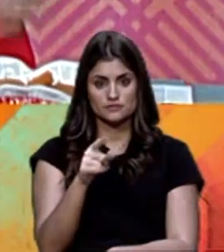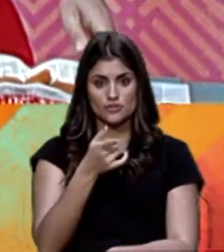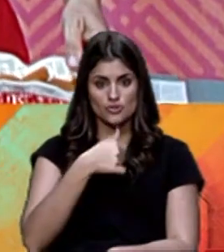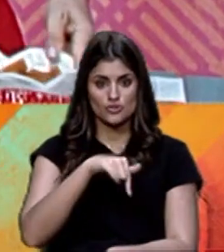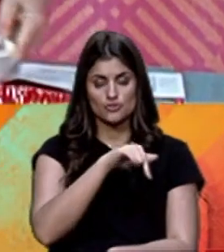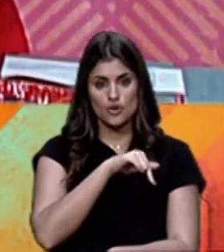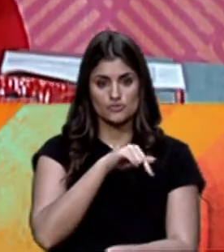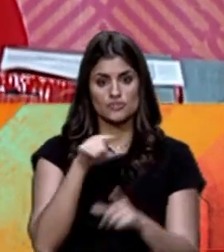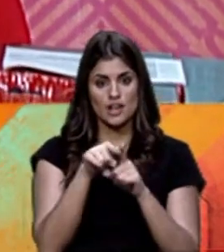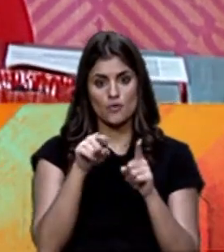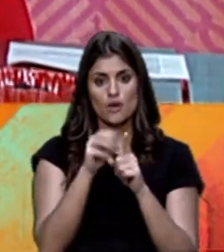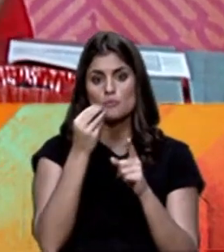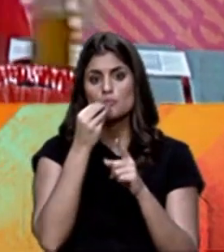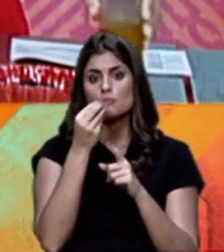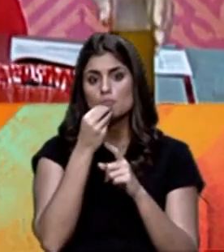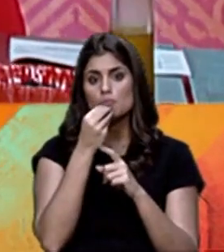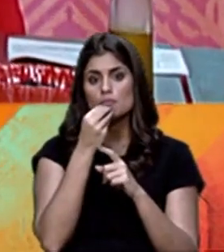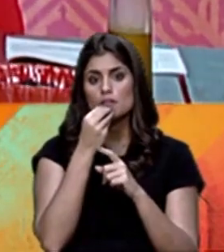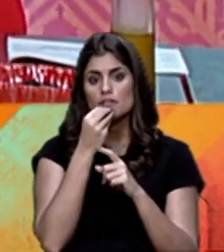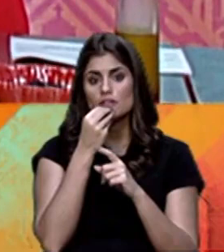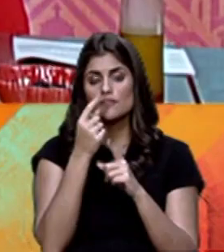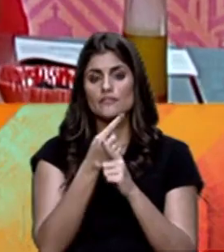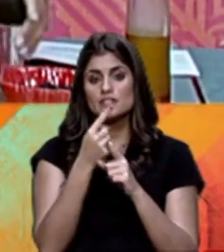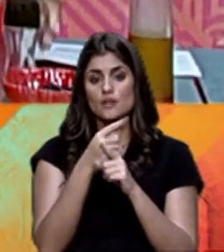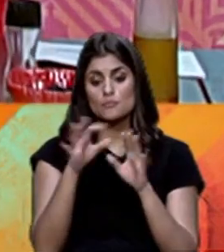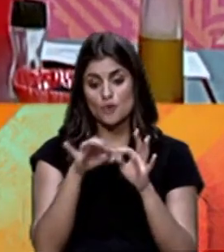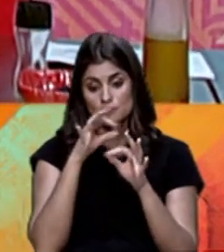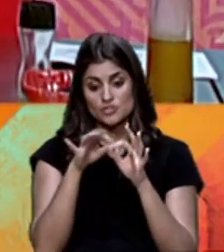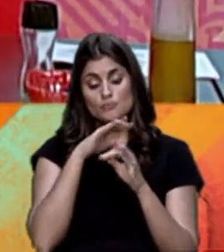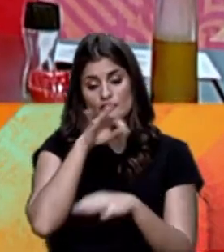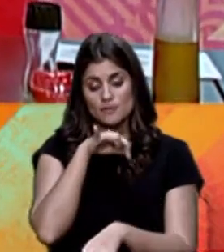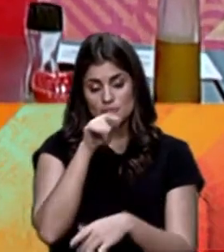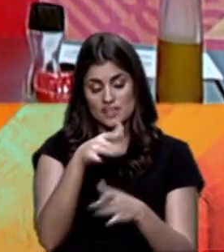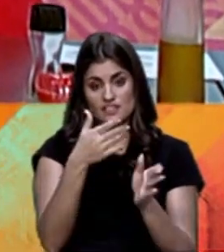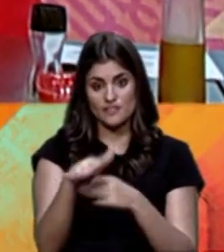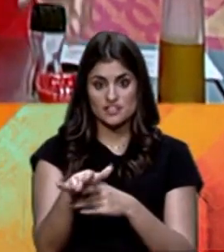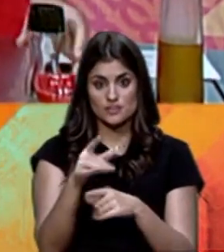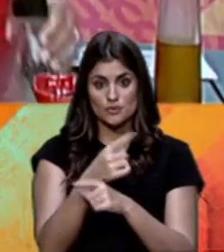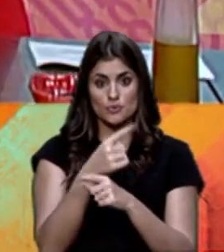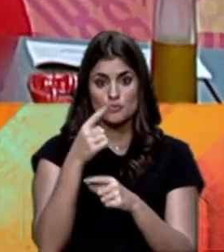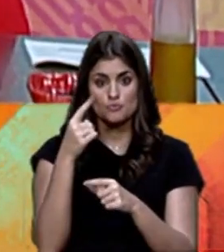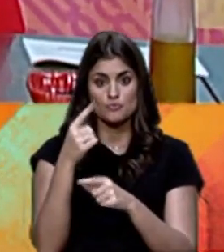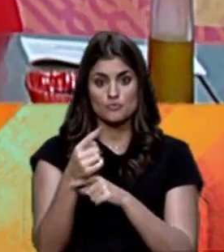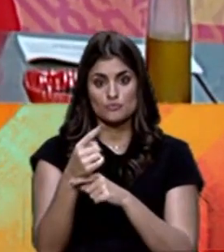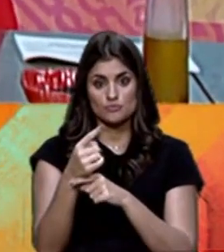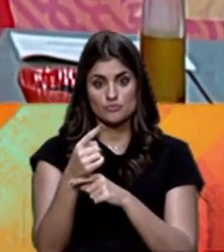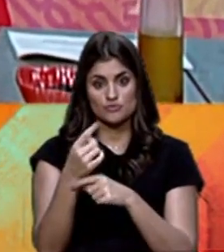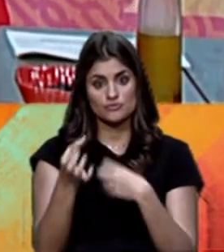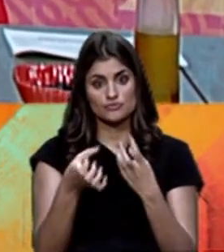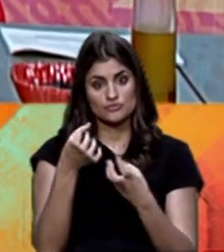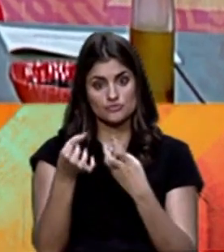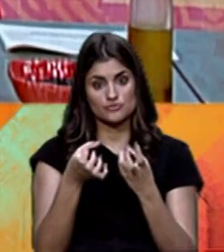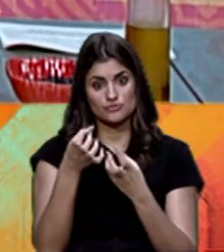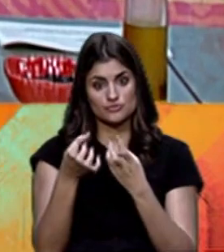fazermos uma refeição, um petisco para a família nesta altura, porque a dificuldade é mesmo só